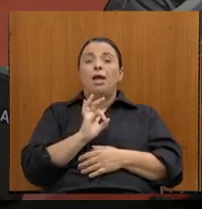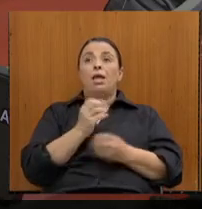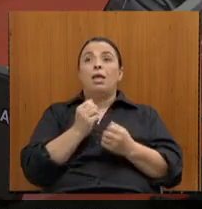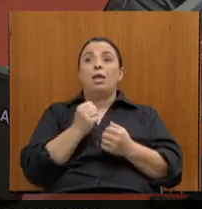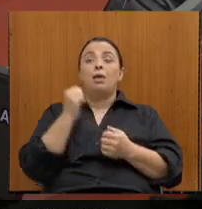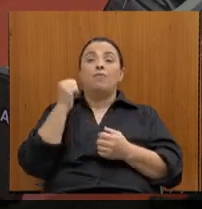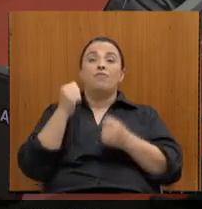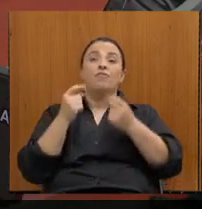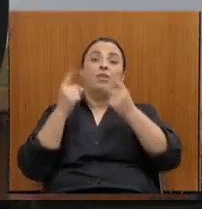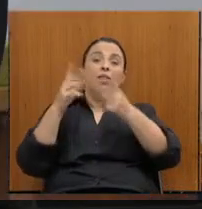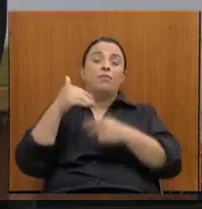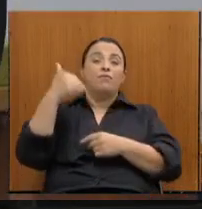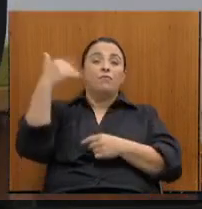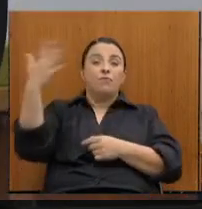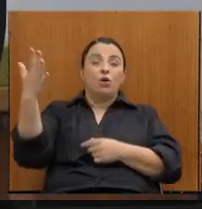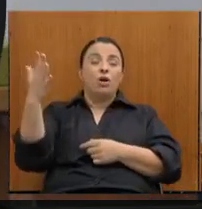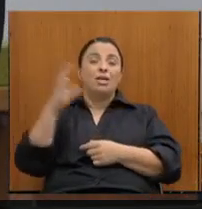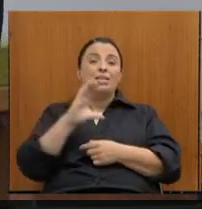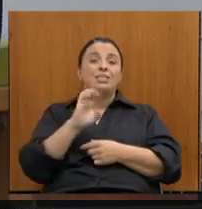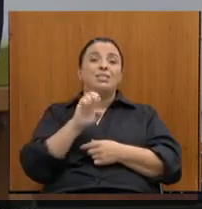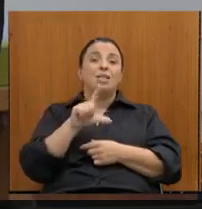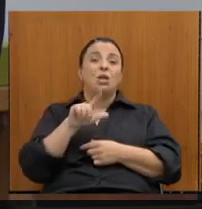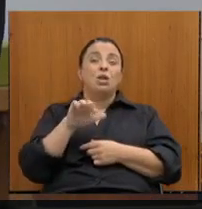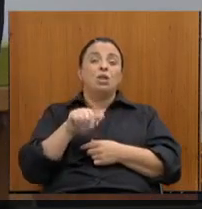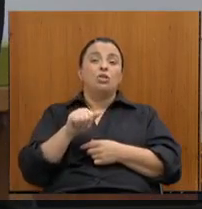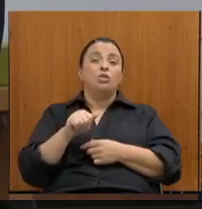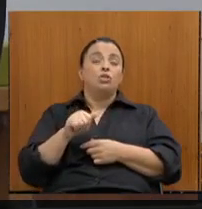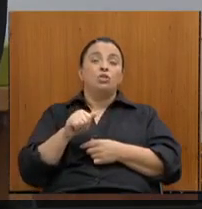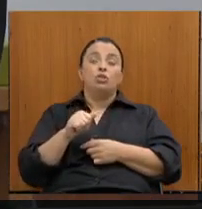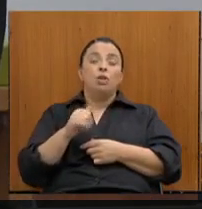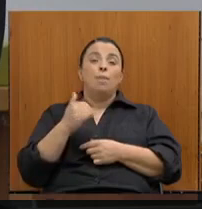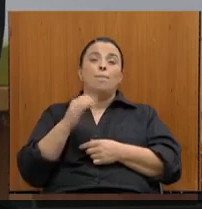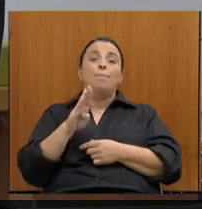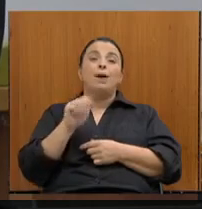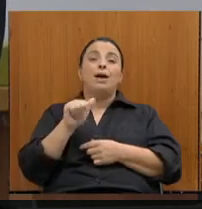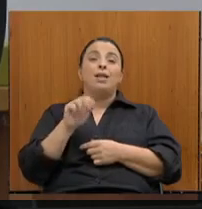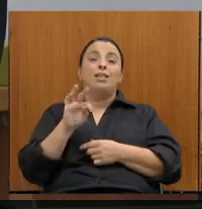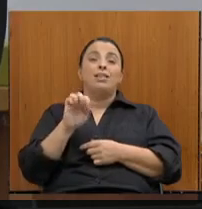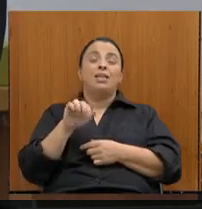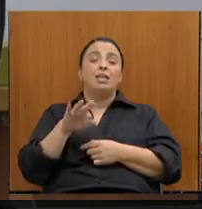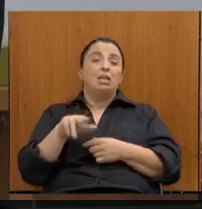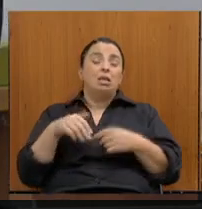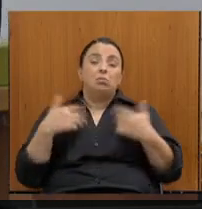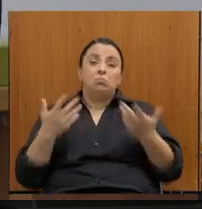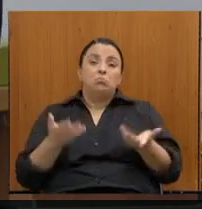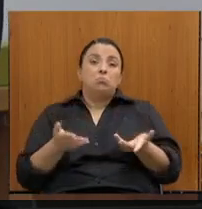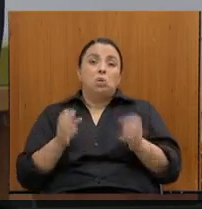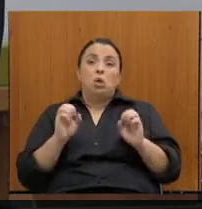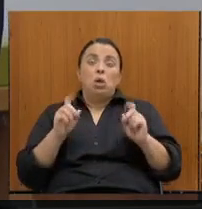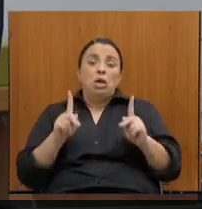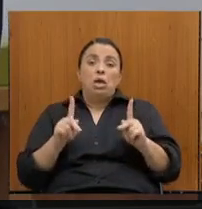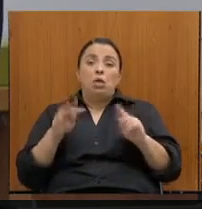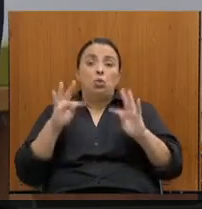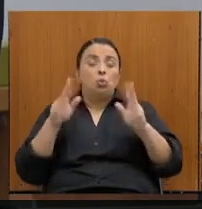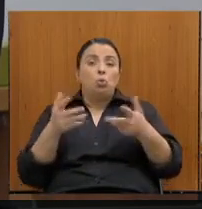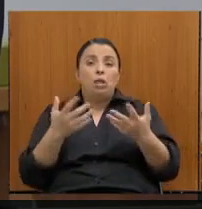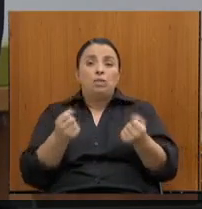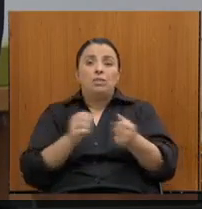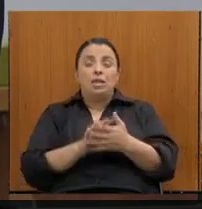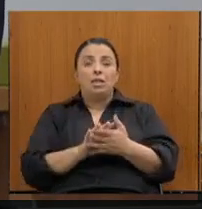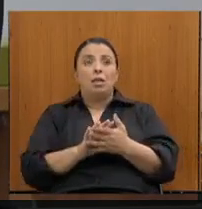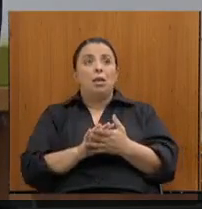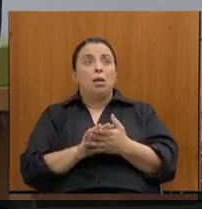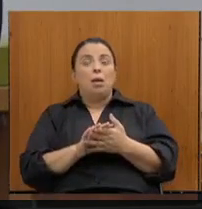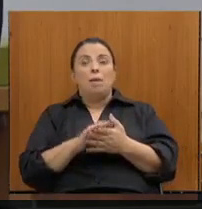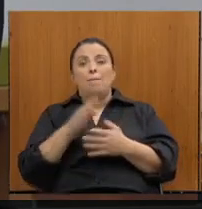todo faz e nós Inclusive a indústria Nacional banca e compra e fazem desenvolve baterias Moura segue assim